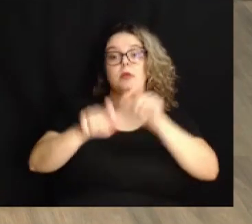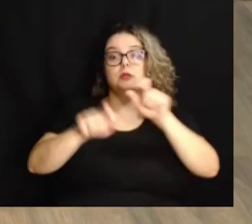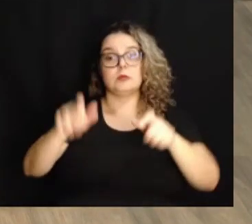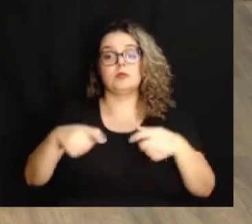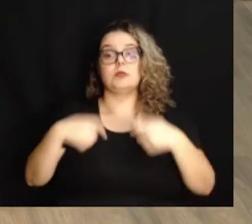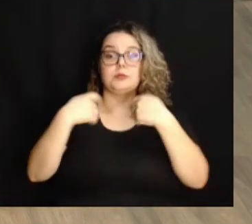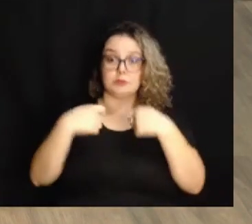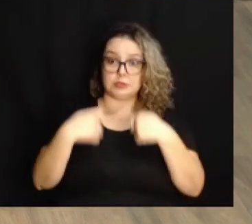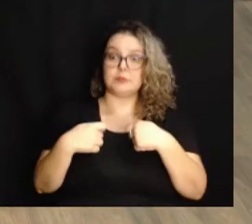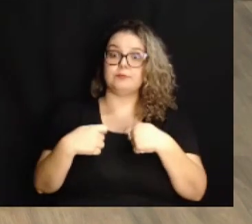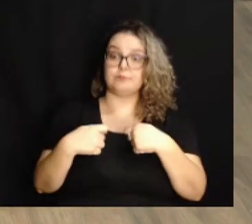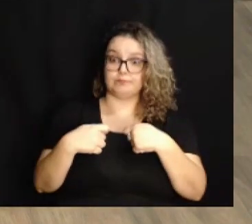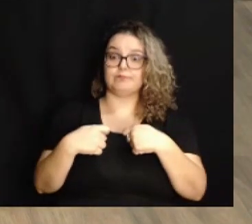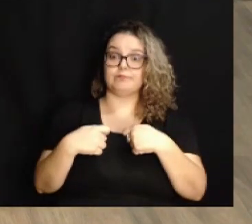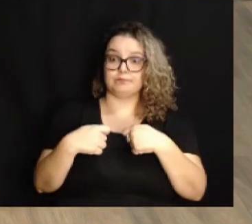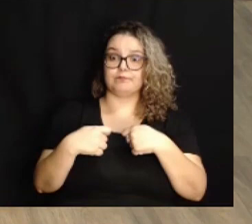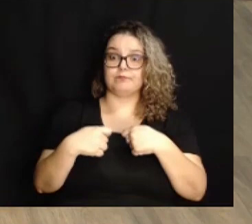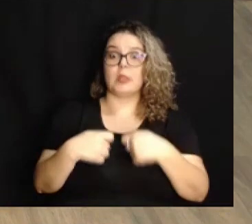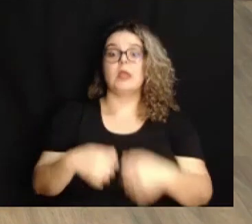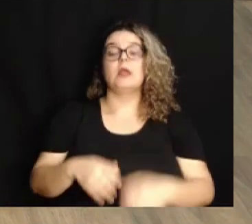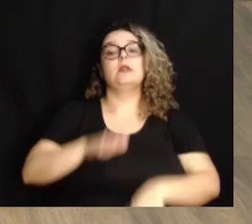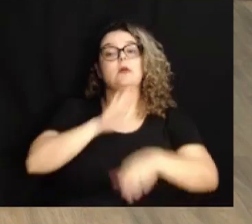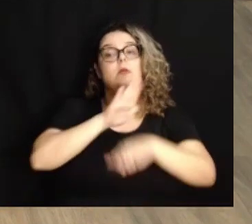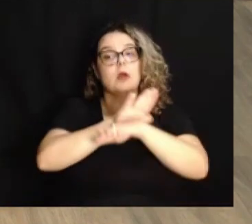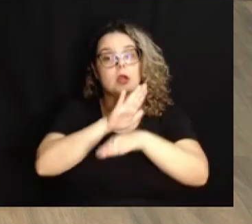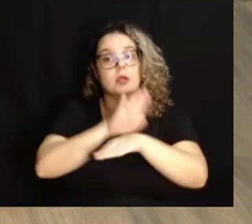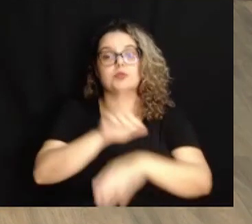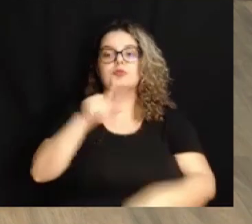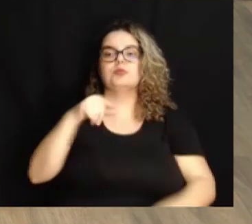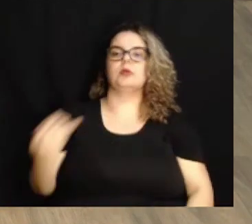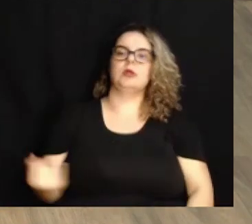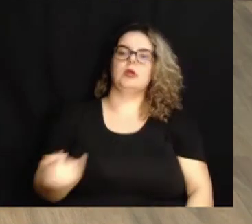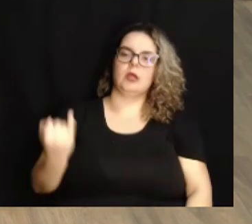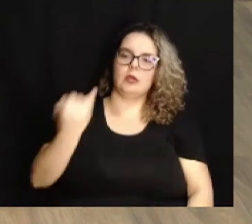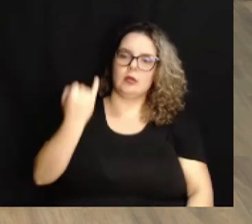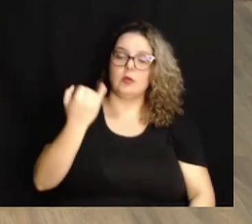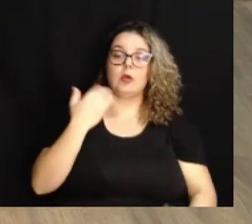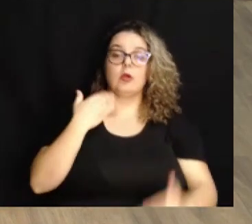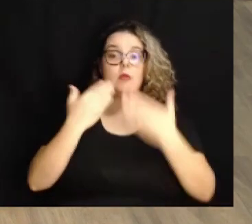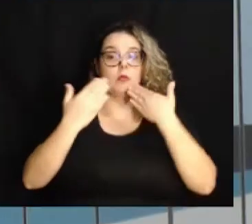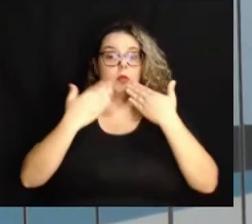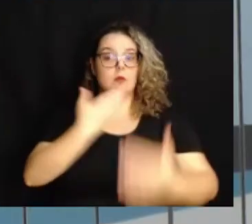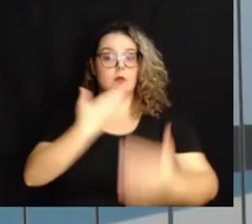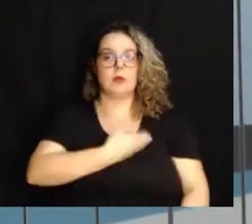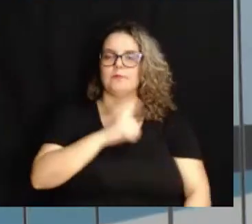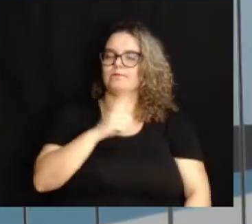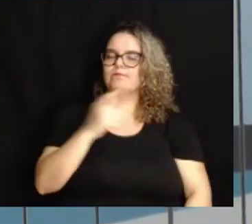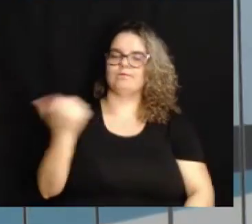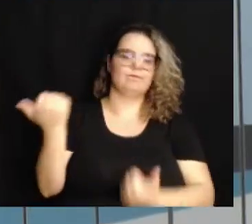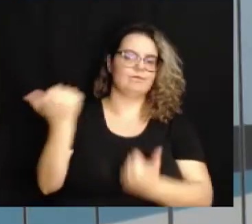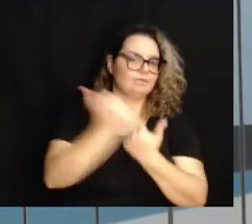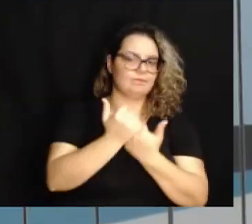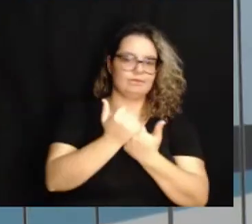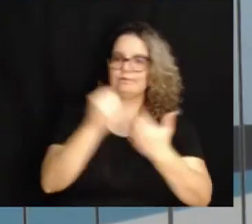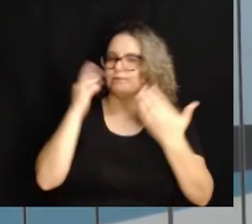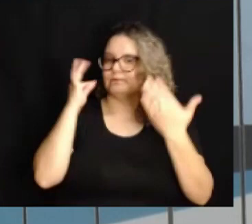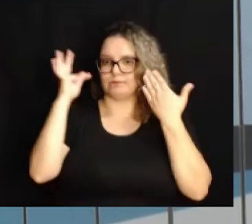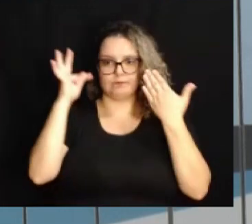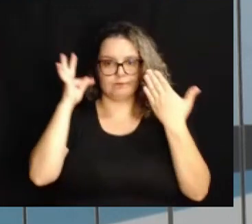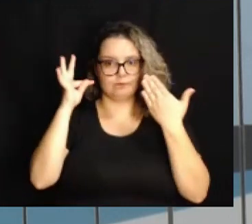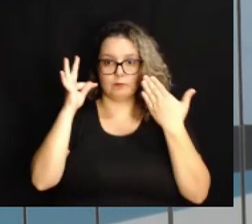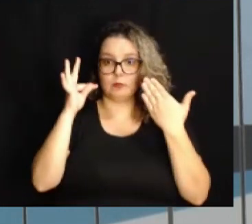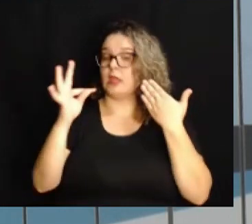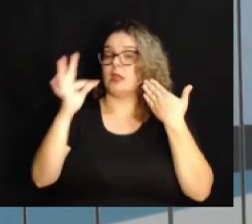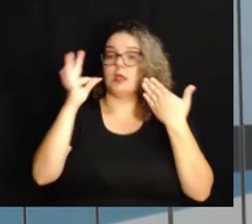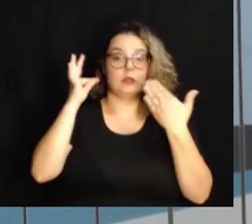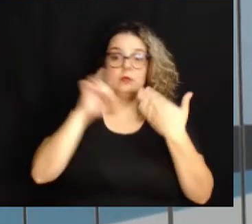da ajuda é muito importante a gente entender que uma conversa de amigos não substitui a terapia e a terapia não substitui uma conversa de amigos.